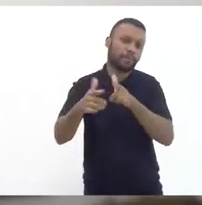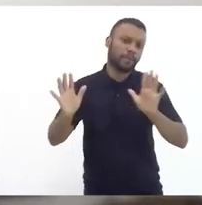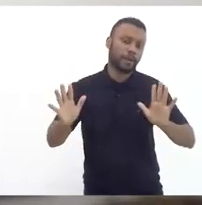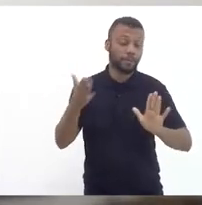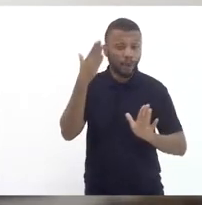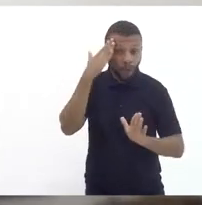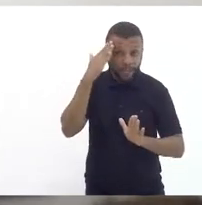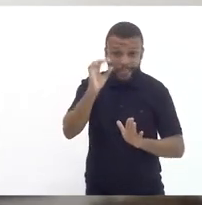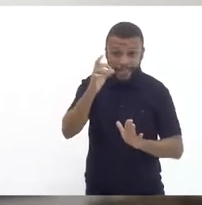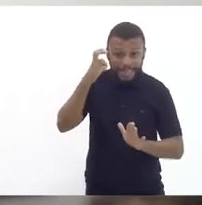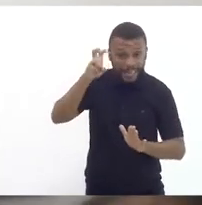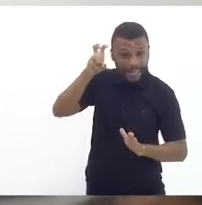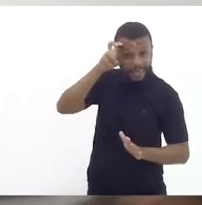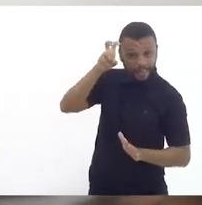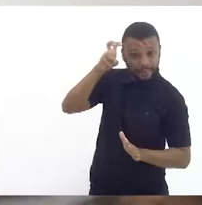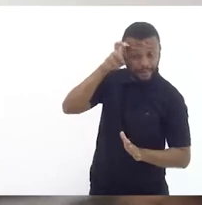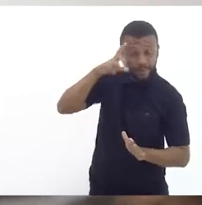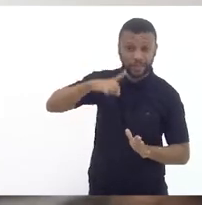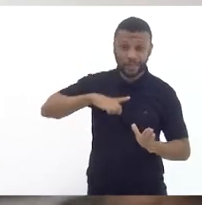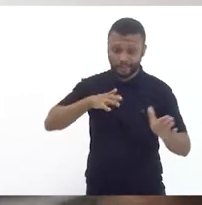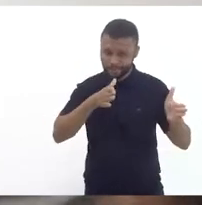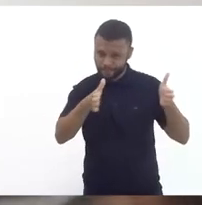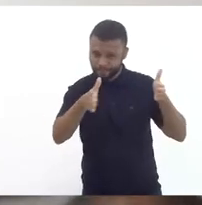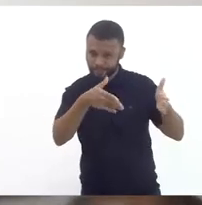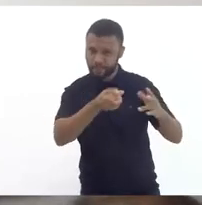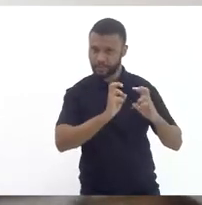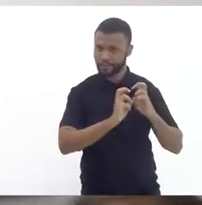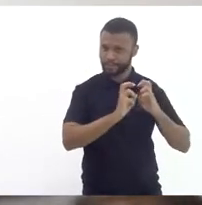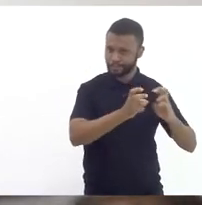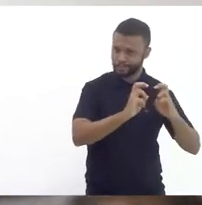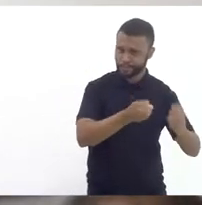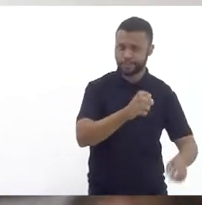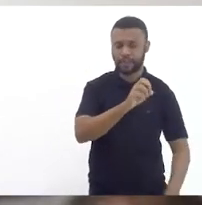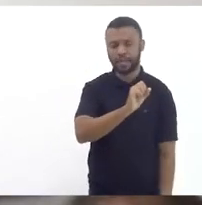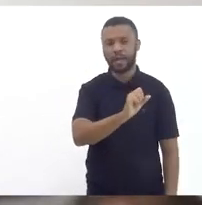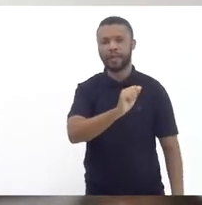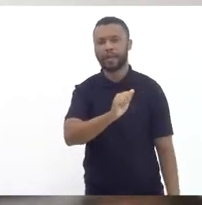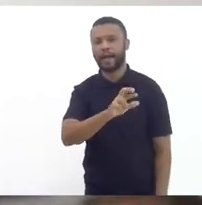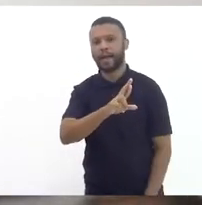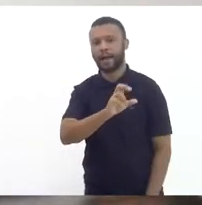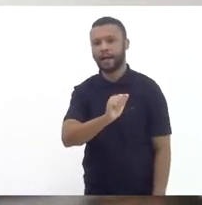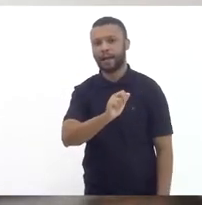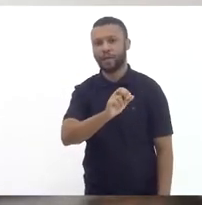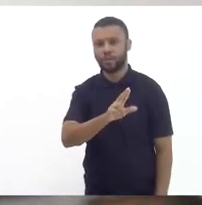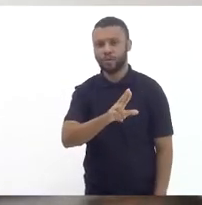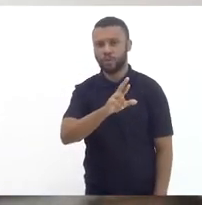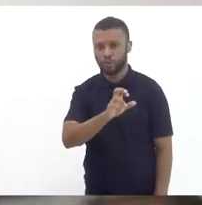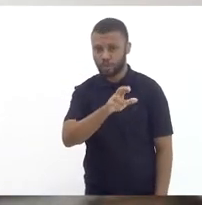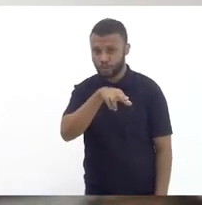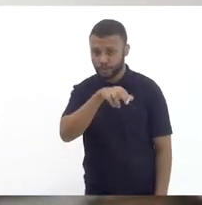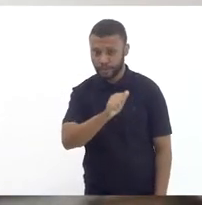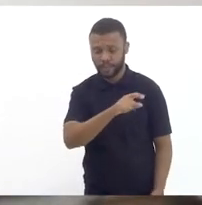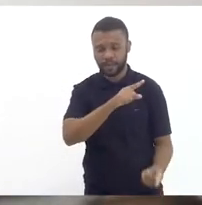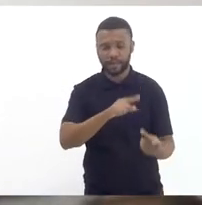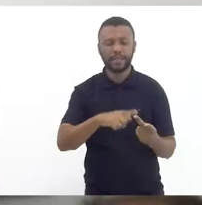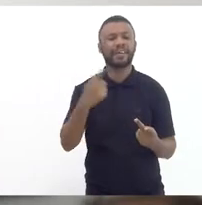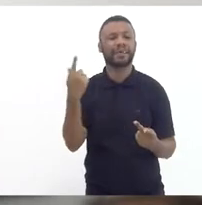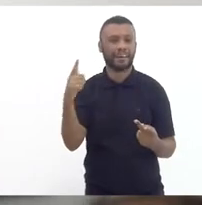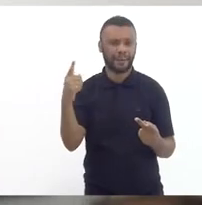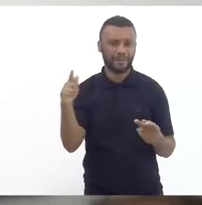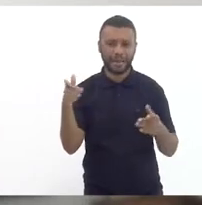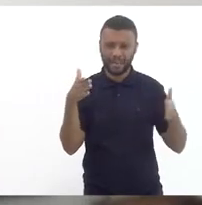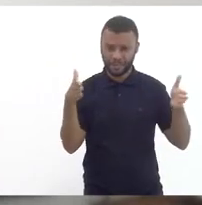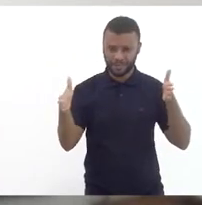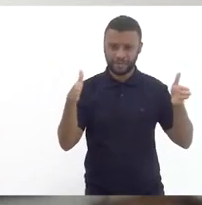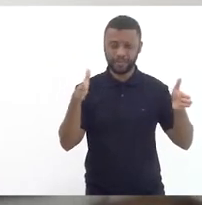quinta-feira, quem estava no trecho Saracuruna-Gramacho estava enfrentando uma chuva torrencial dentro do trem. O que eu